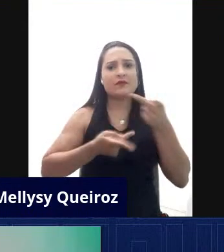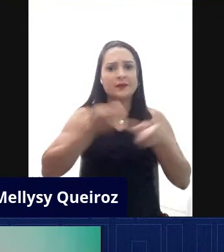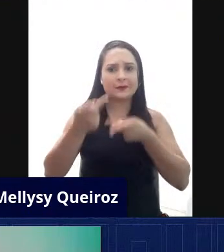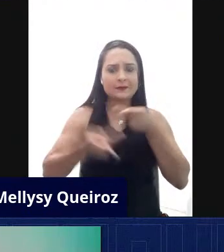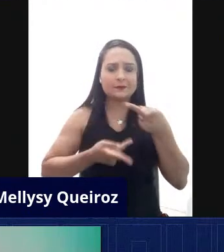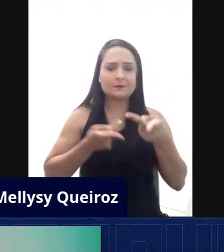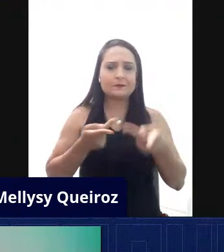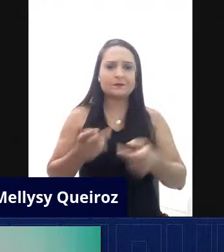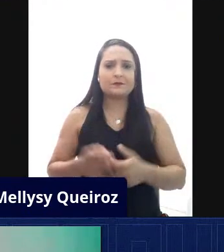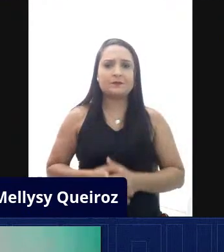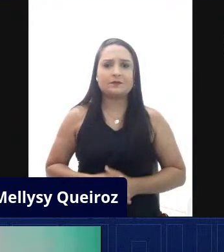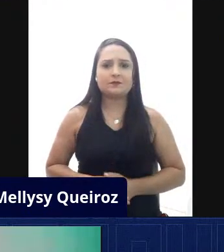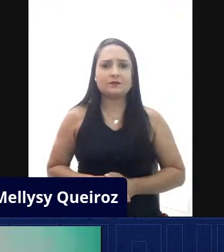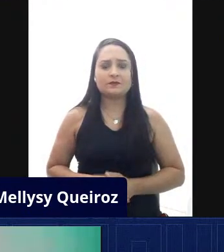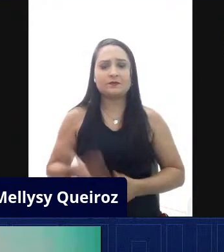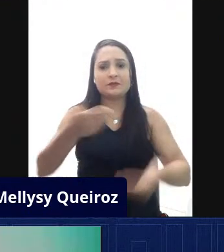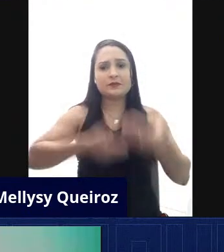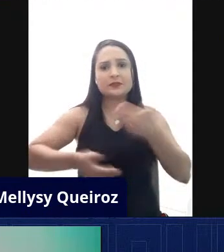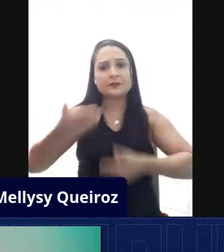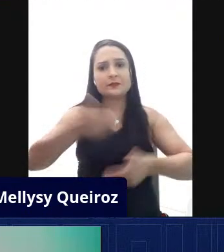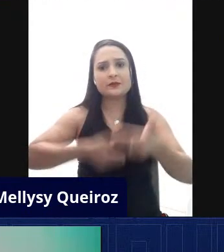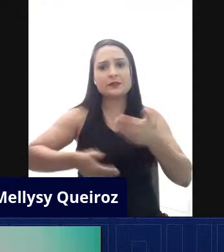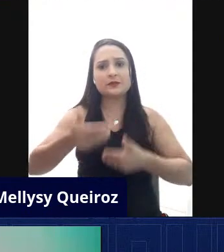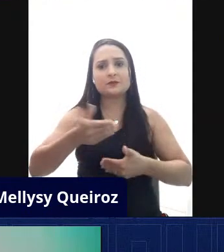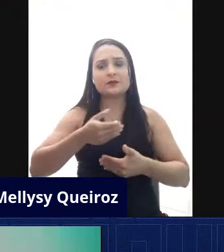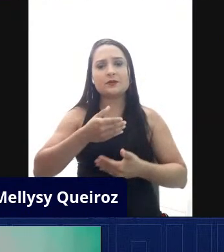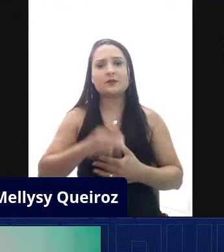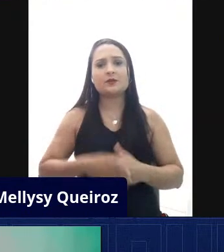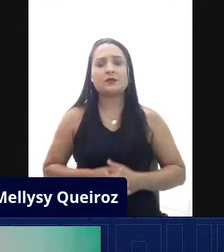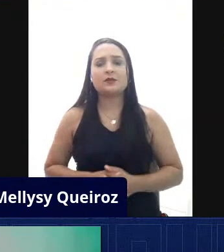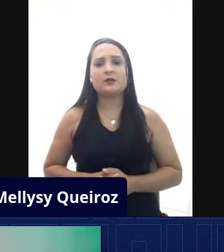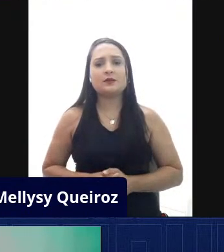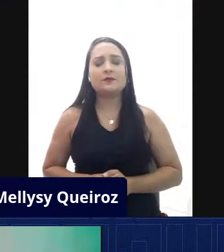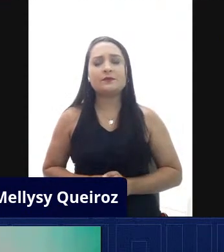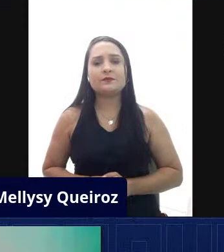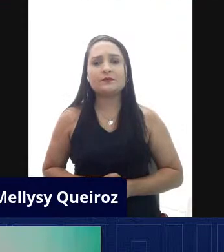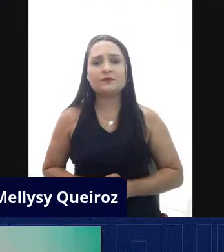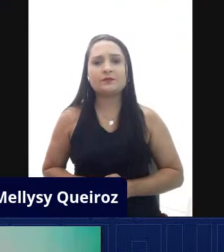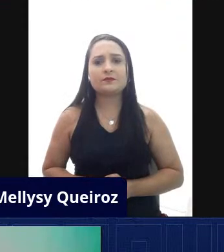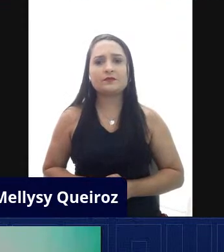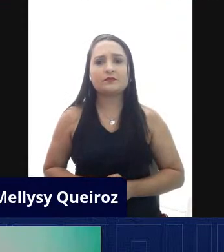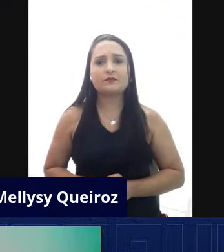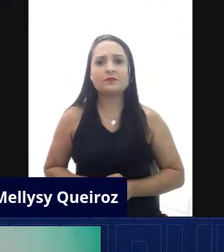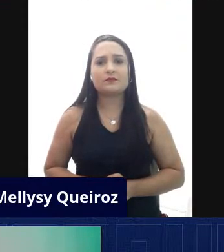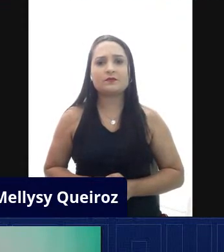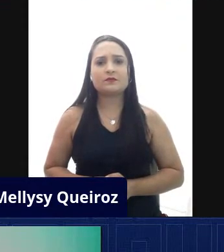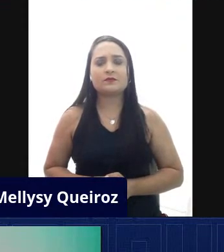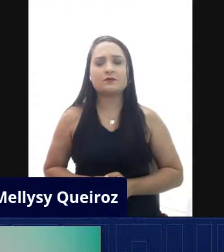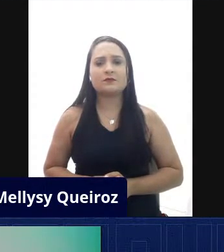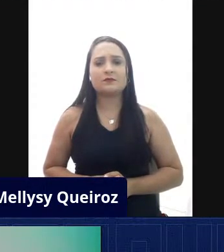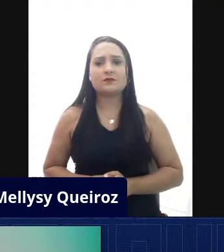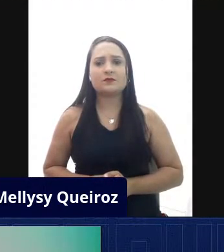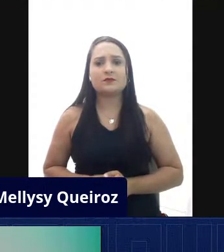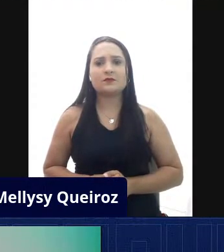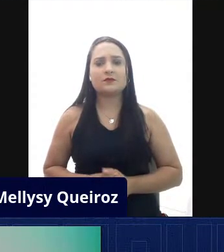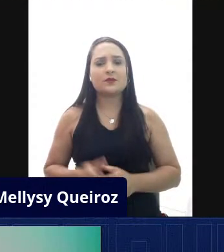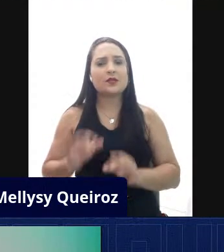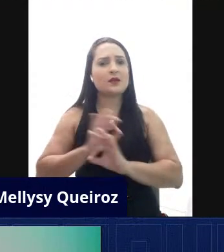a pauta ser importante. Várias pessoas parabenizando. É, vamos lá. Vaninha